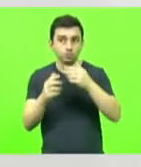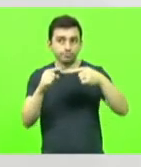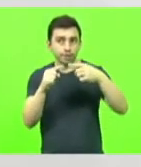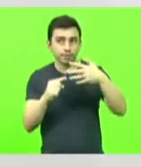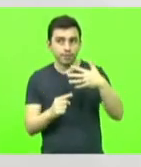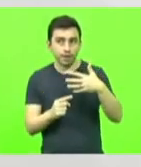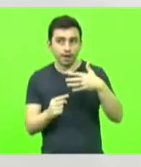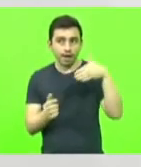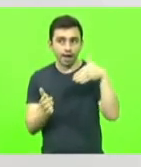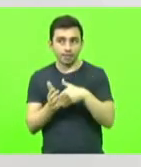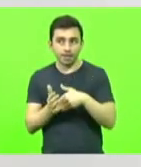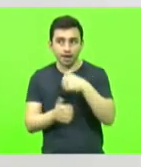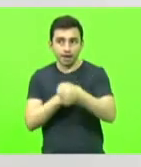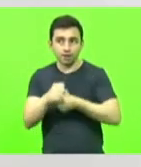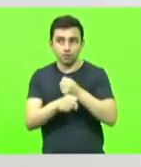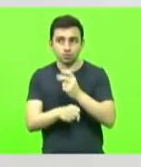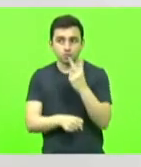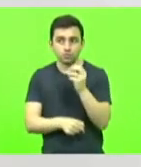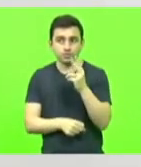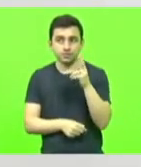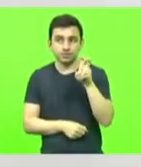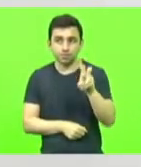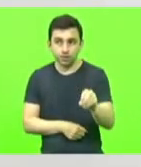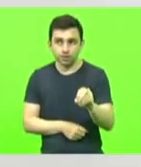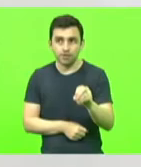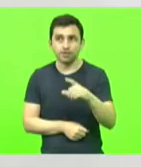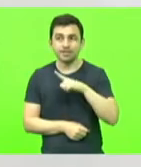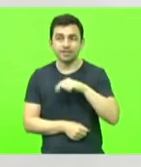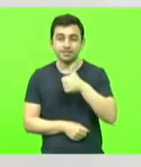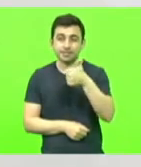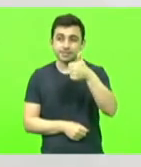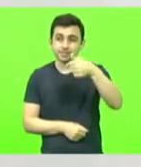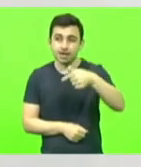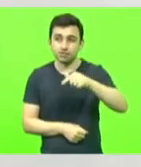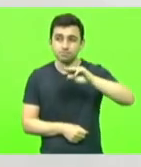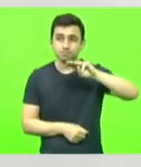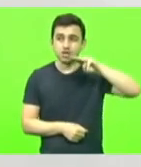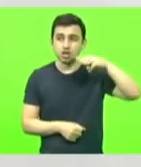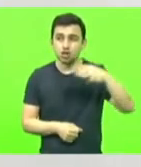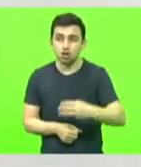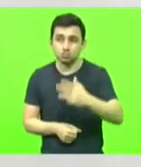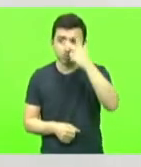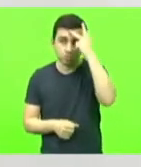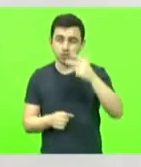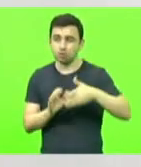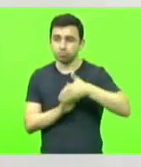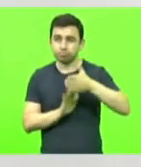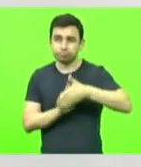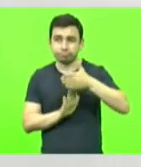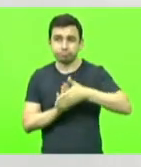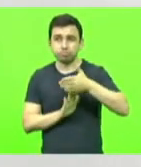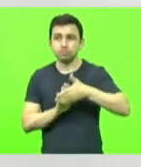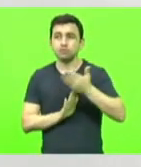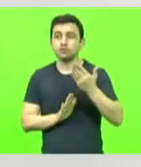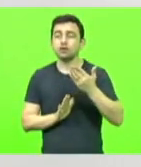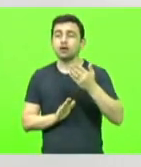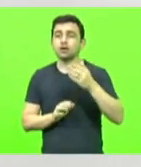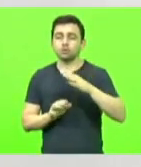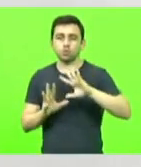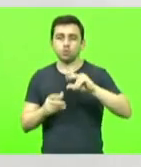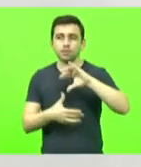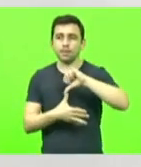ano de 2050 17 milhões de refugiados climáticos na América Latina, obviamente no Brasil, incluindo o